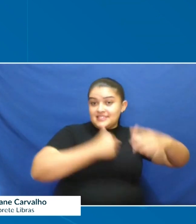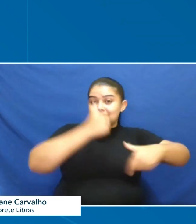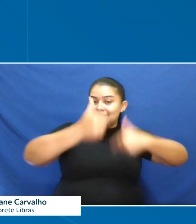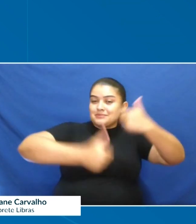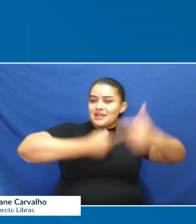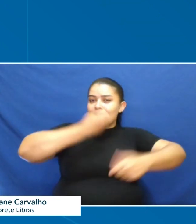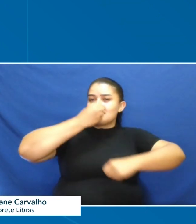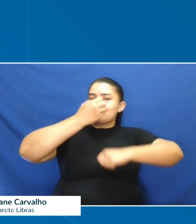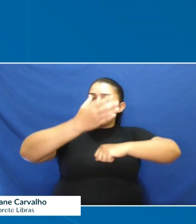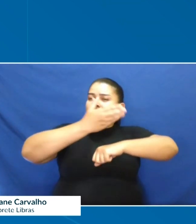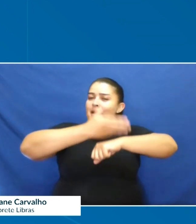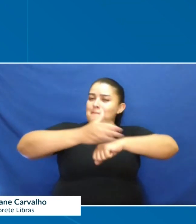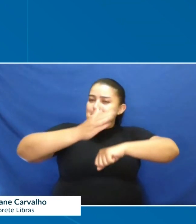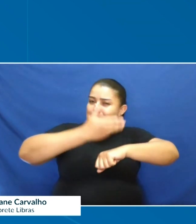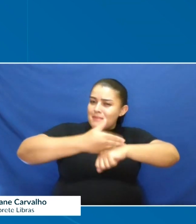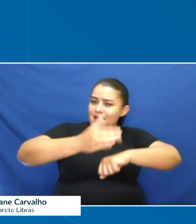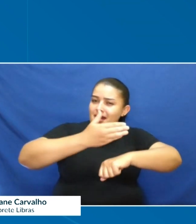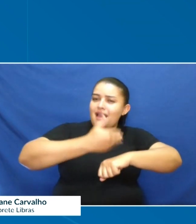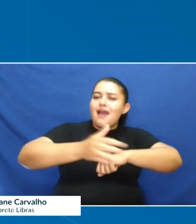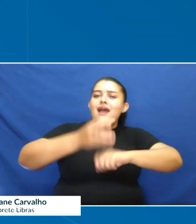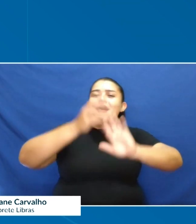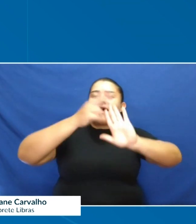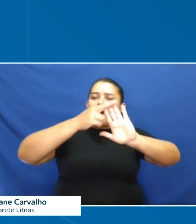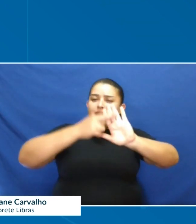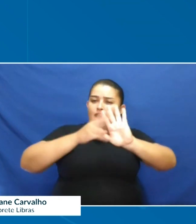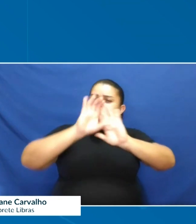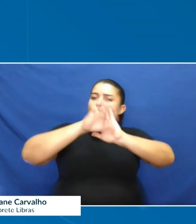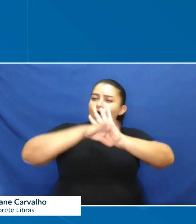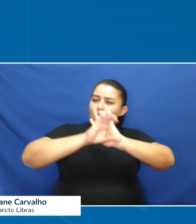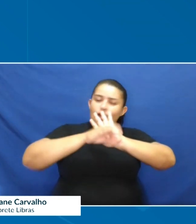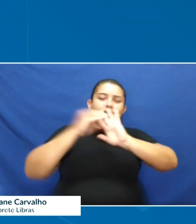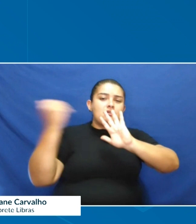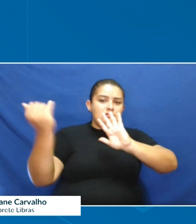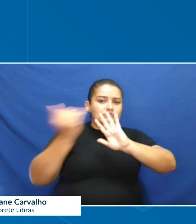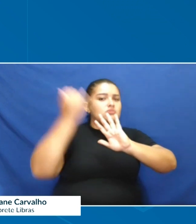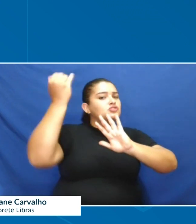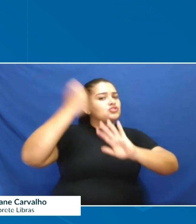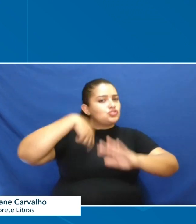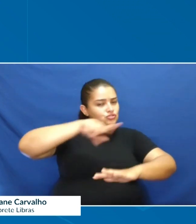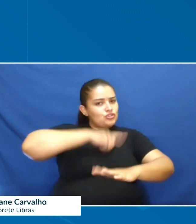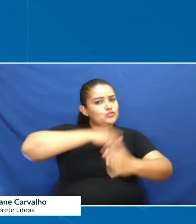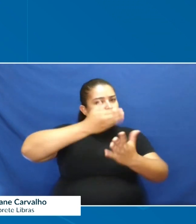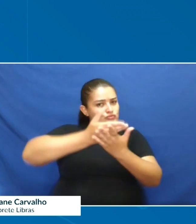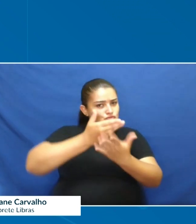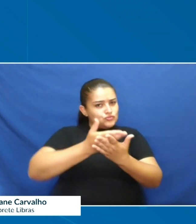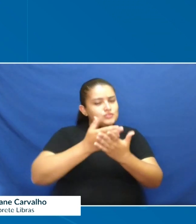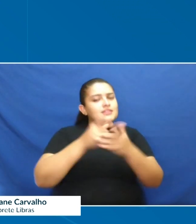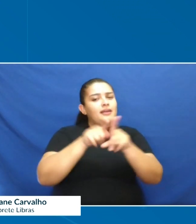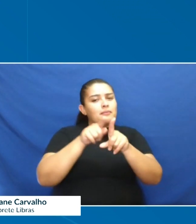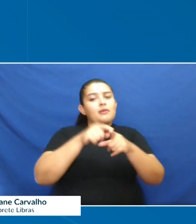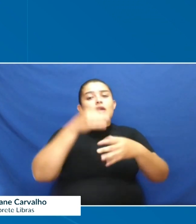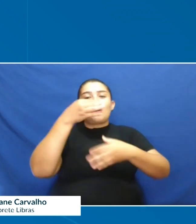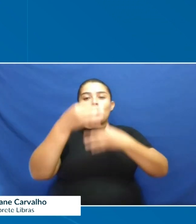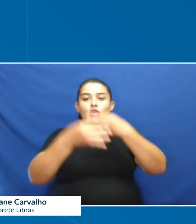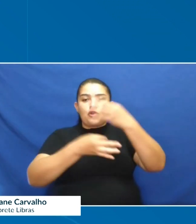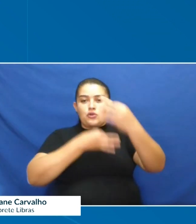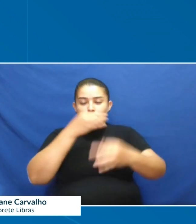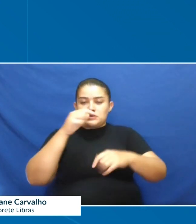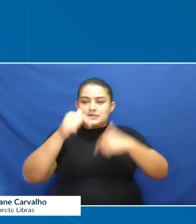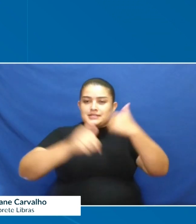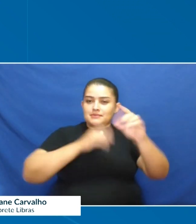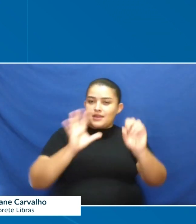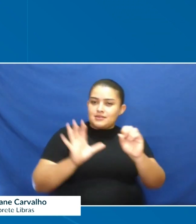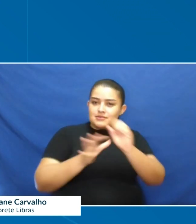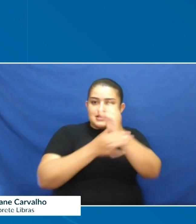práticas, têm boa noção desses conceitos que a gente aplica na engenharia de produção, de aumentar a eficiência dos